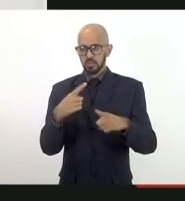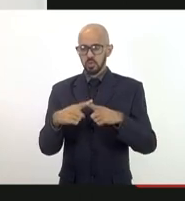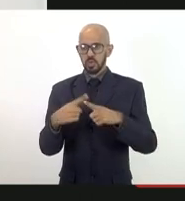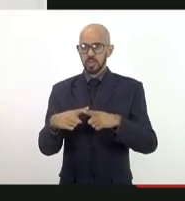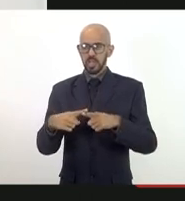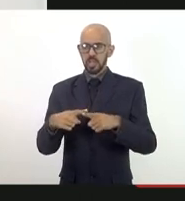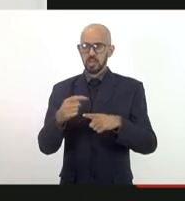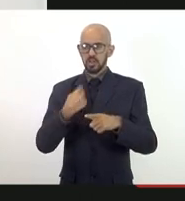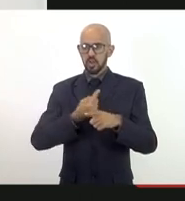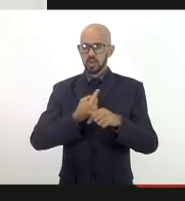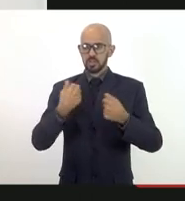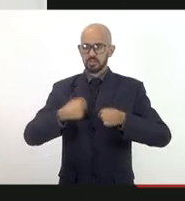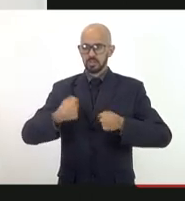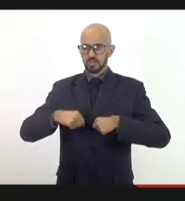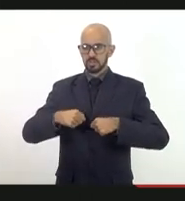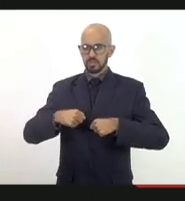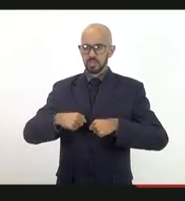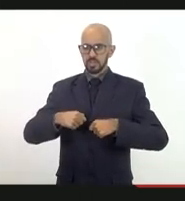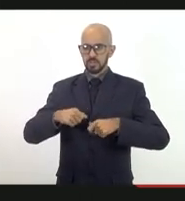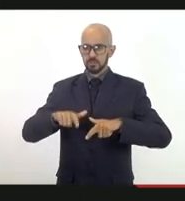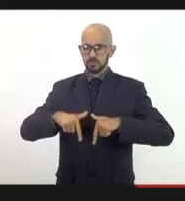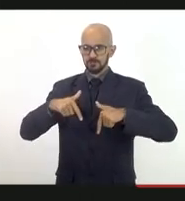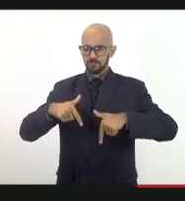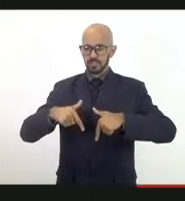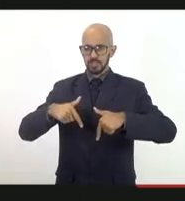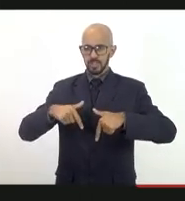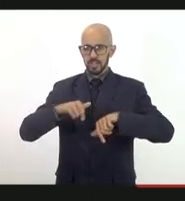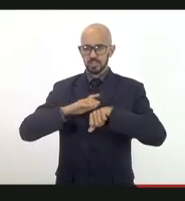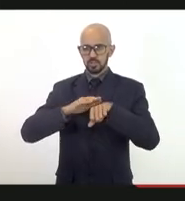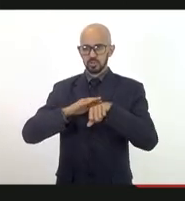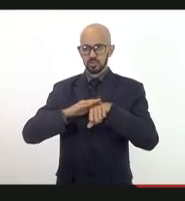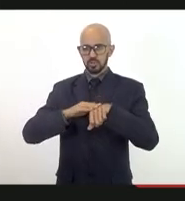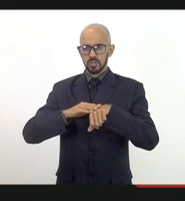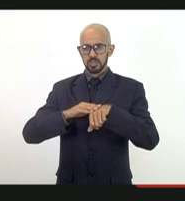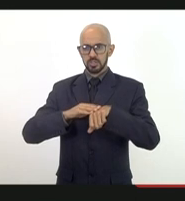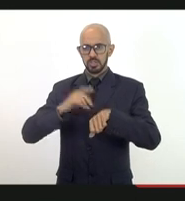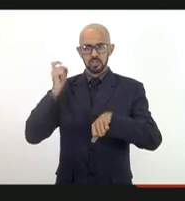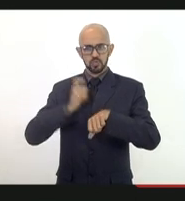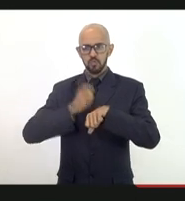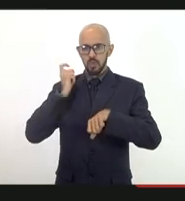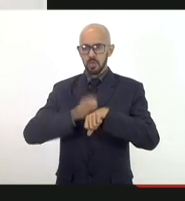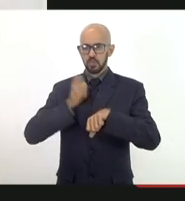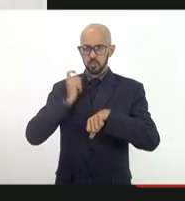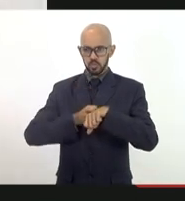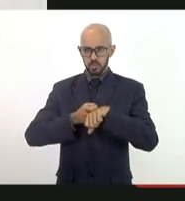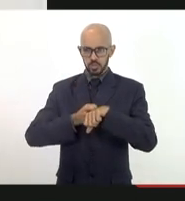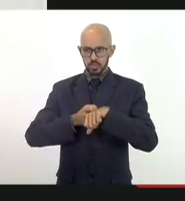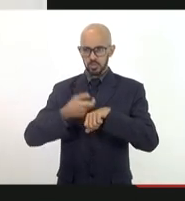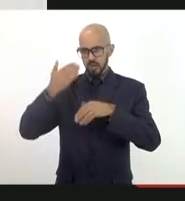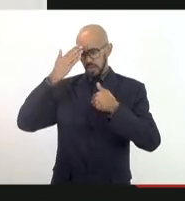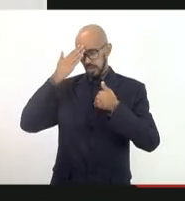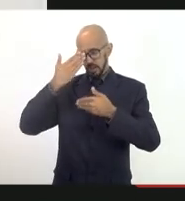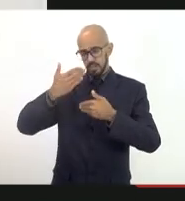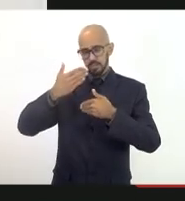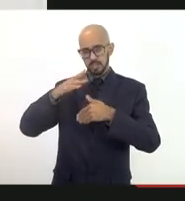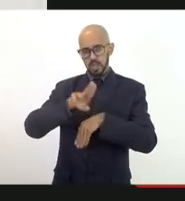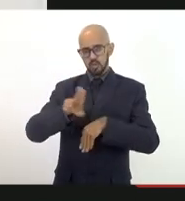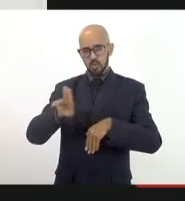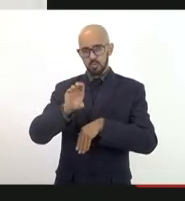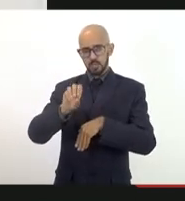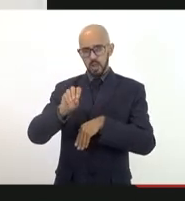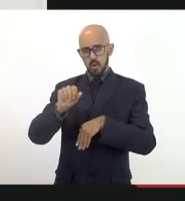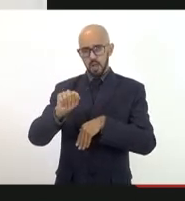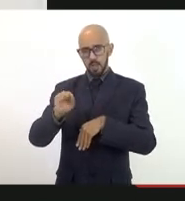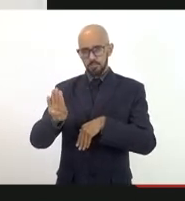nós precisamos enfrentar as doenças infecto-contagiosas com um pouco mais de rigidez, né? Então, agradecer em nome da OAB a oportunidade de estar aqui com